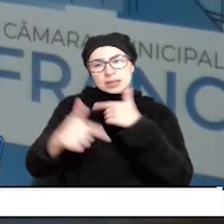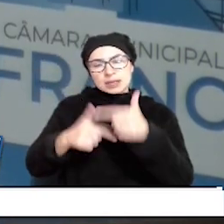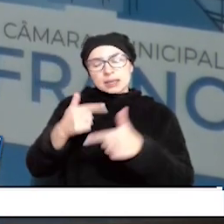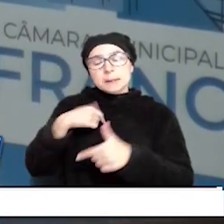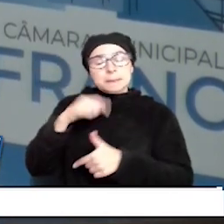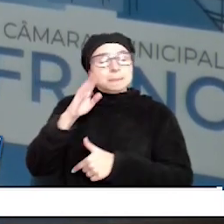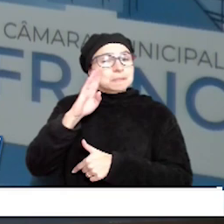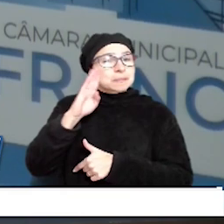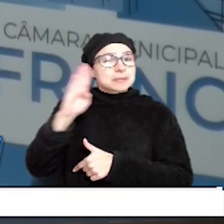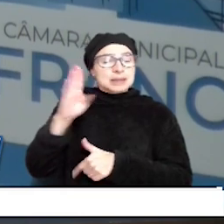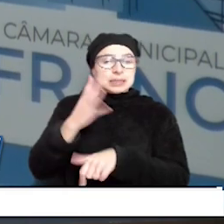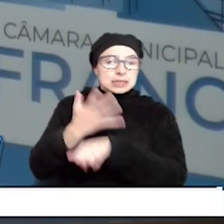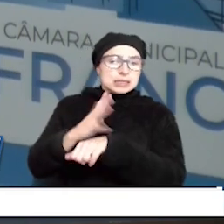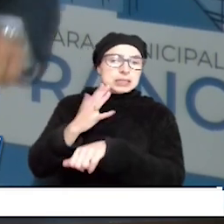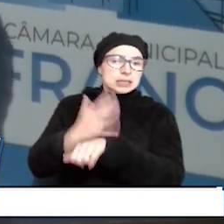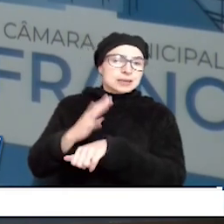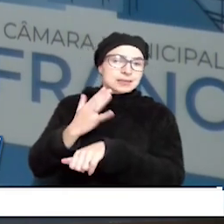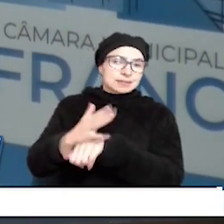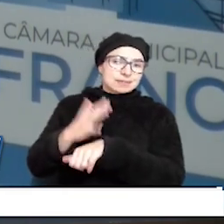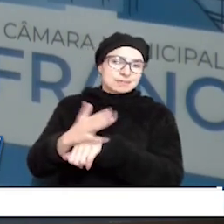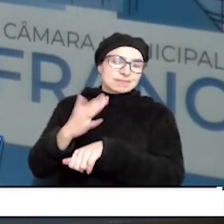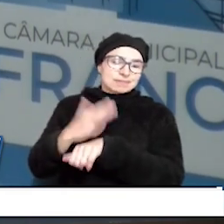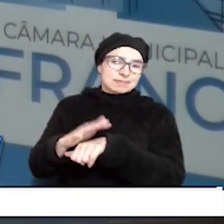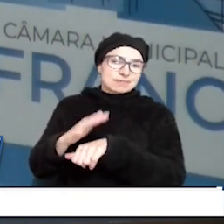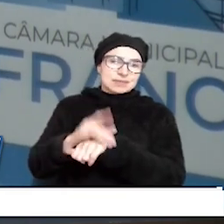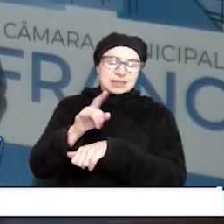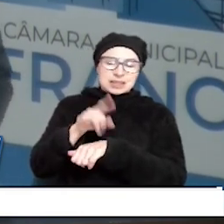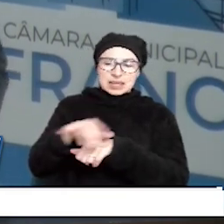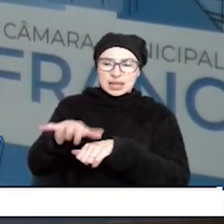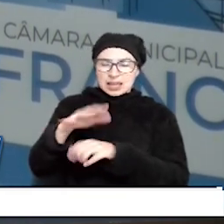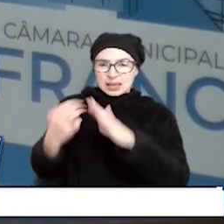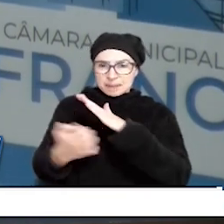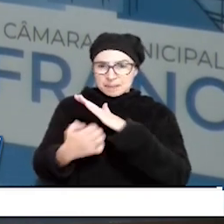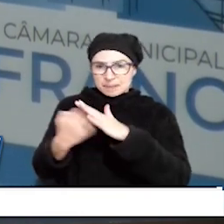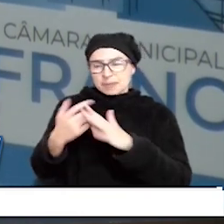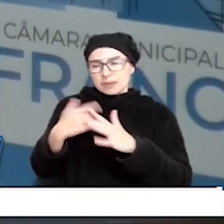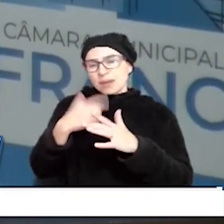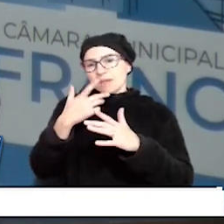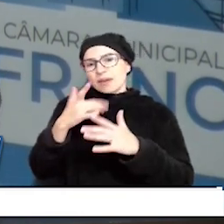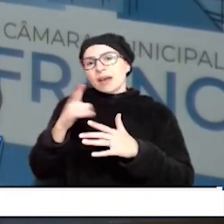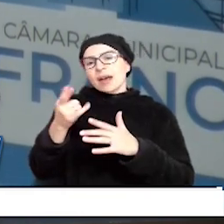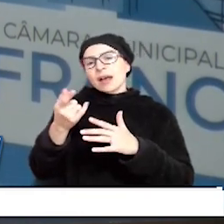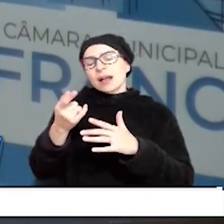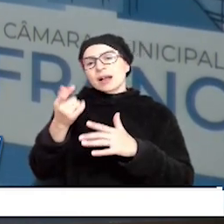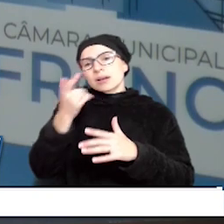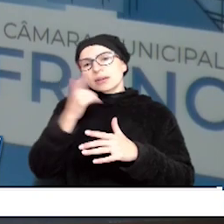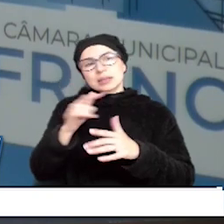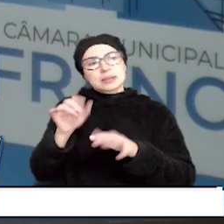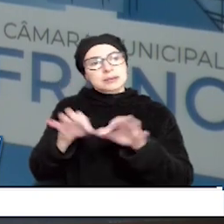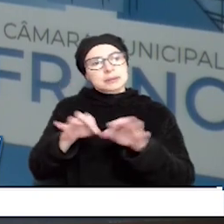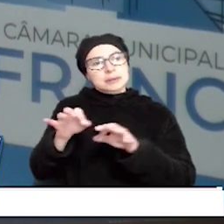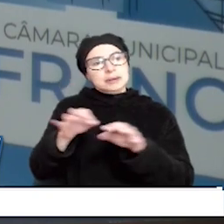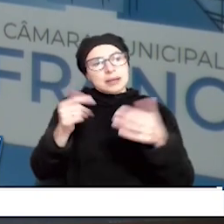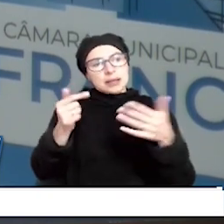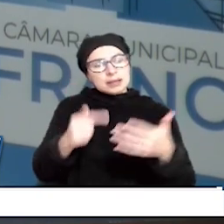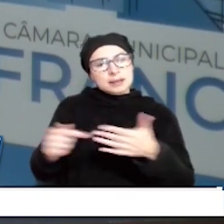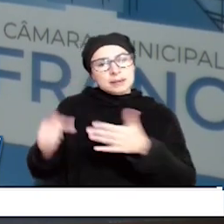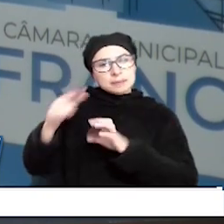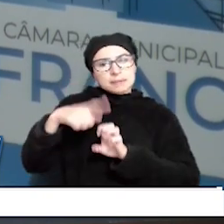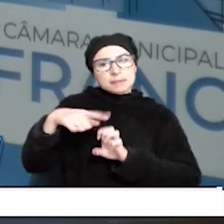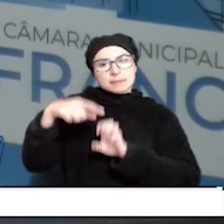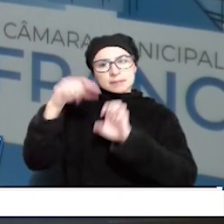principalmente treinamentos. Essas empresas, por isso que nós falamos em outubro de fazer a Semana do Empreendedorismo